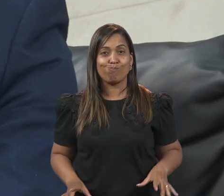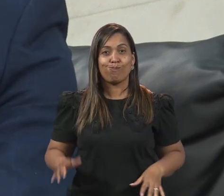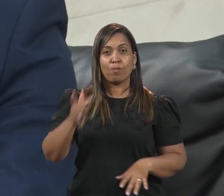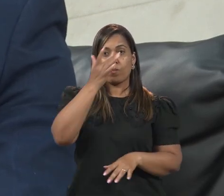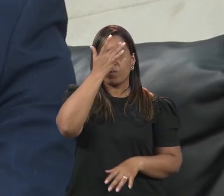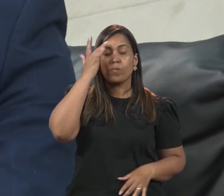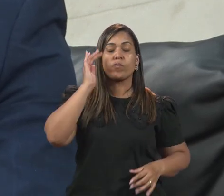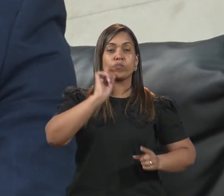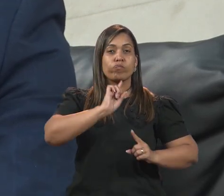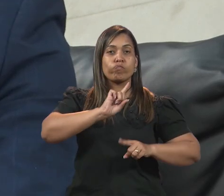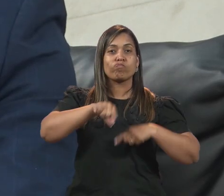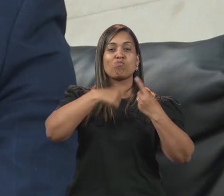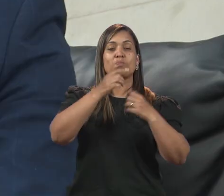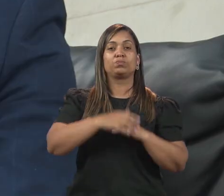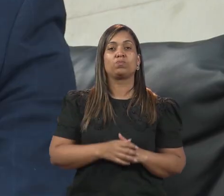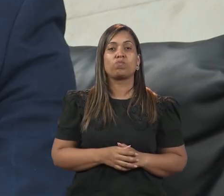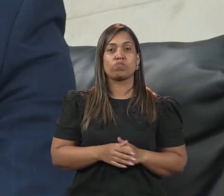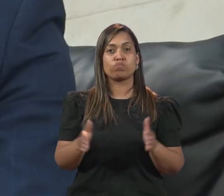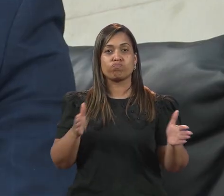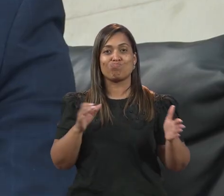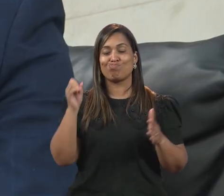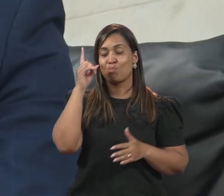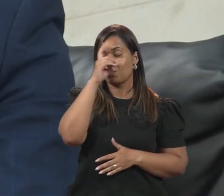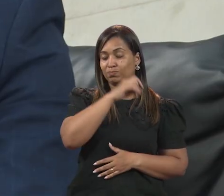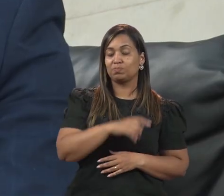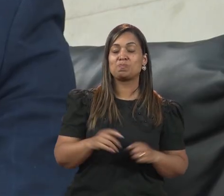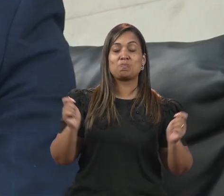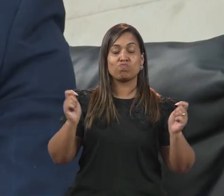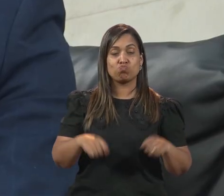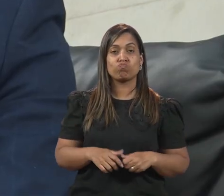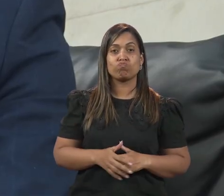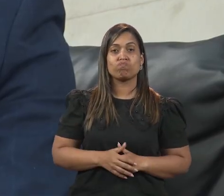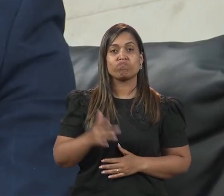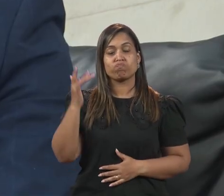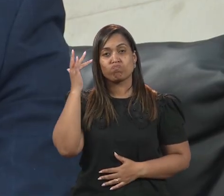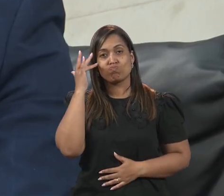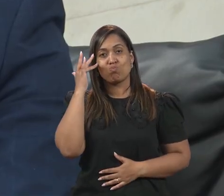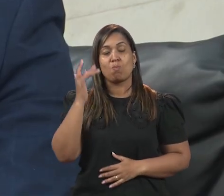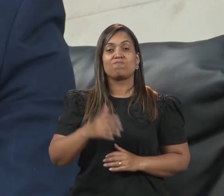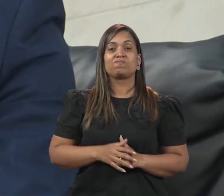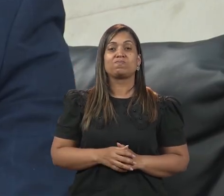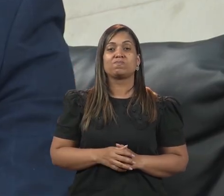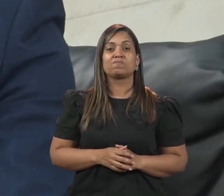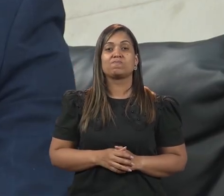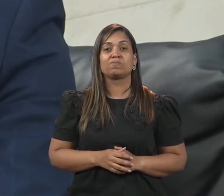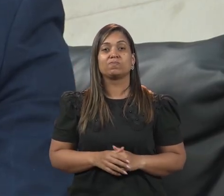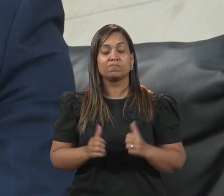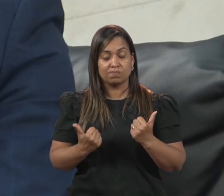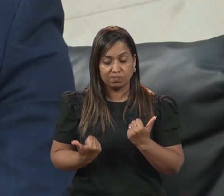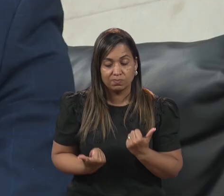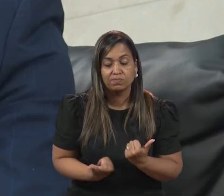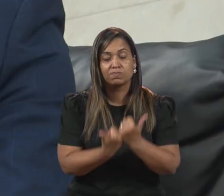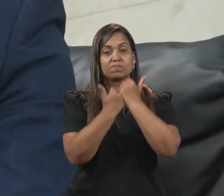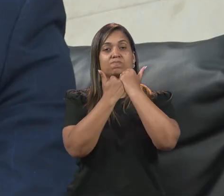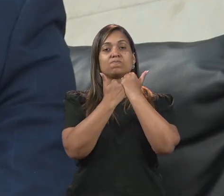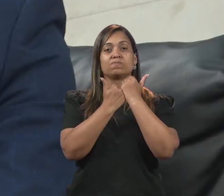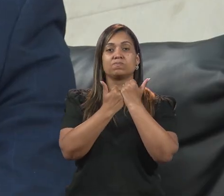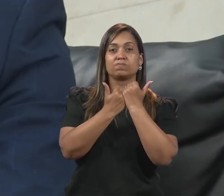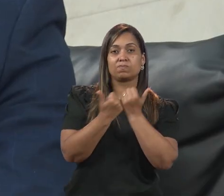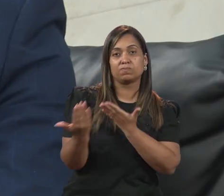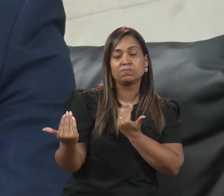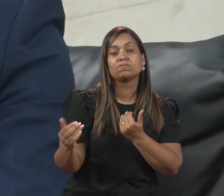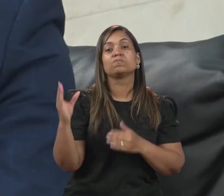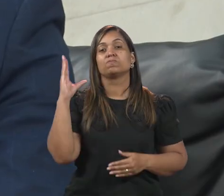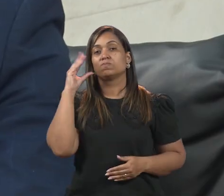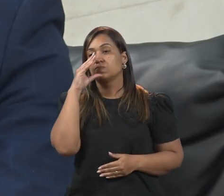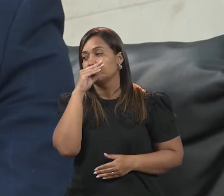pessoas que superaram essa fase difícil, que possam levar essa conscientização e esse apoio a jovens